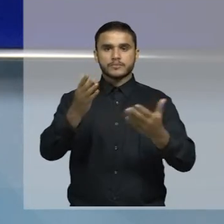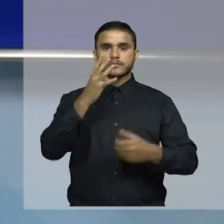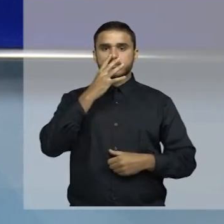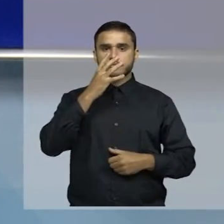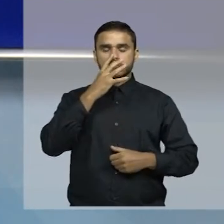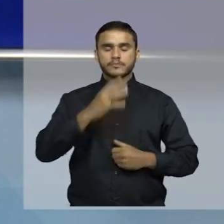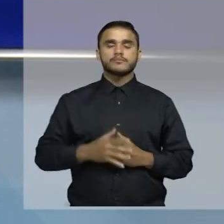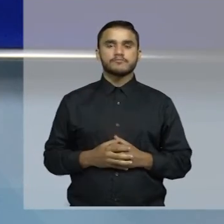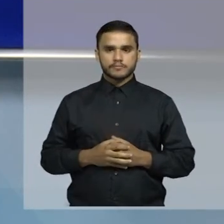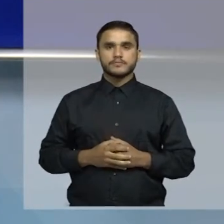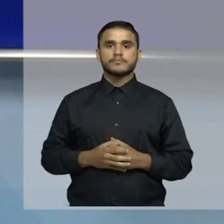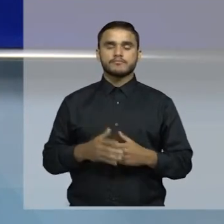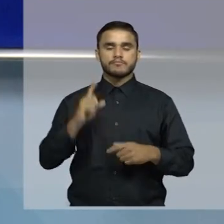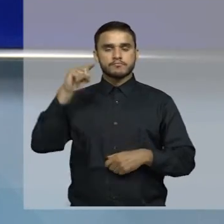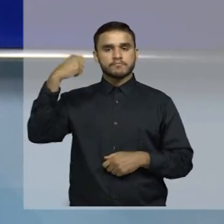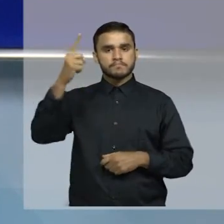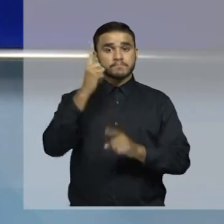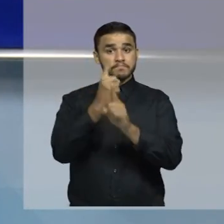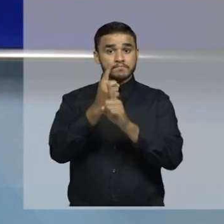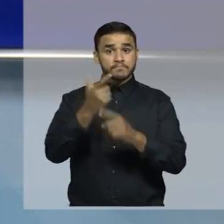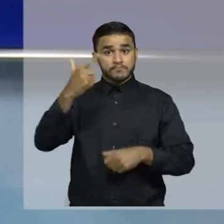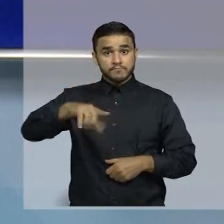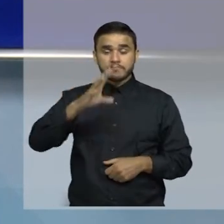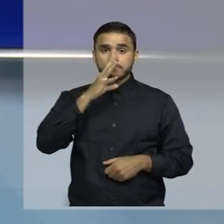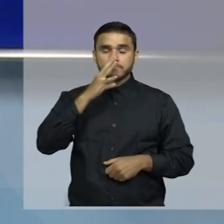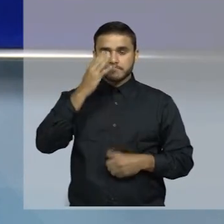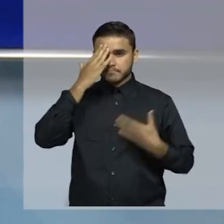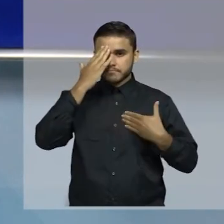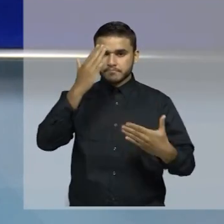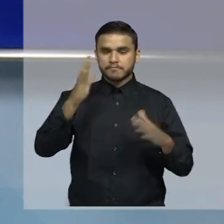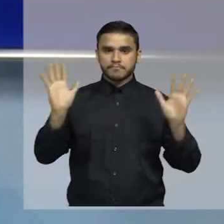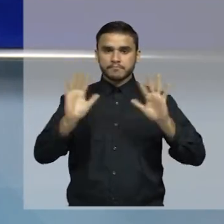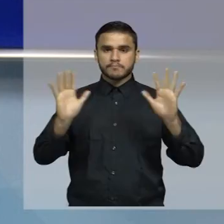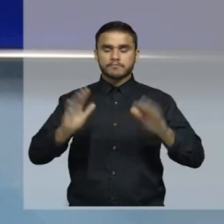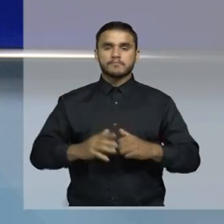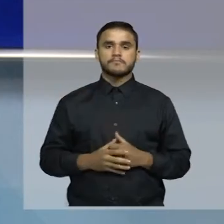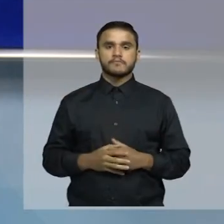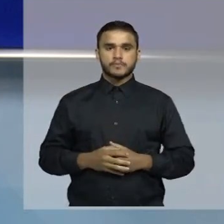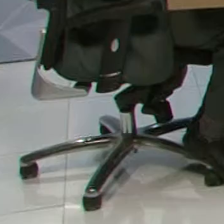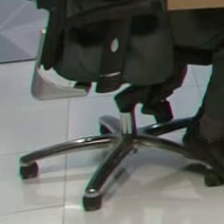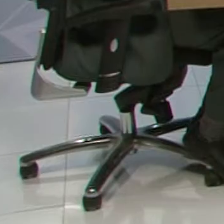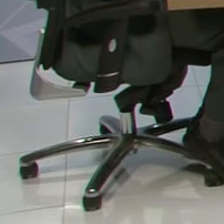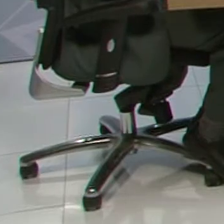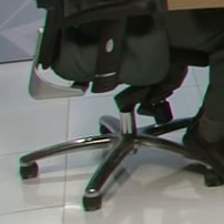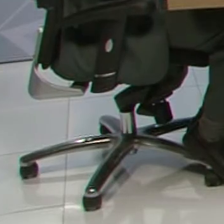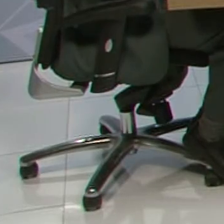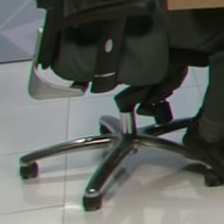a você, assinante, com um convite para um próximo Observatório. Muito obrigado e até lá.